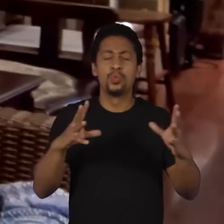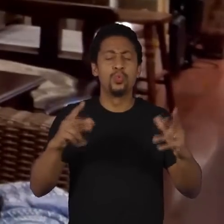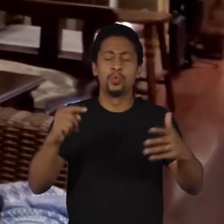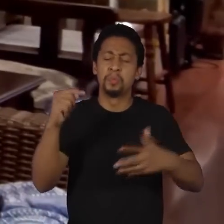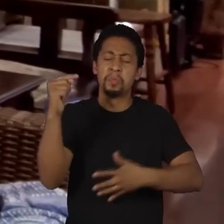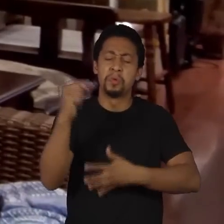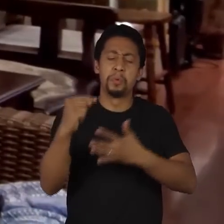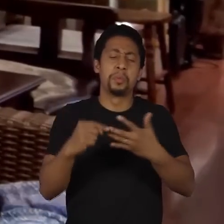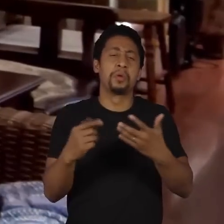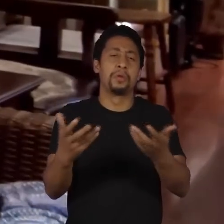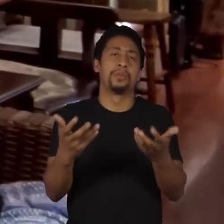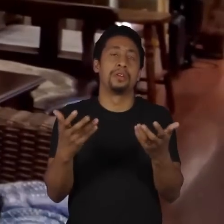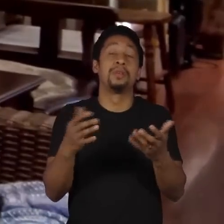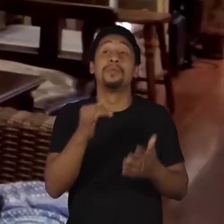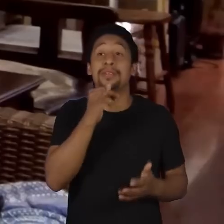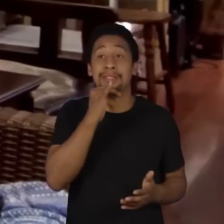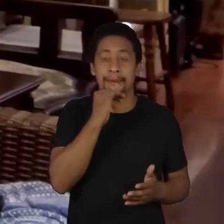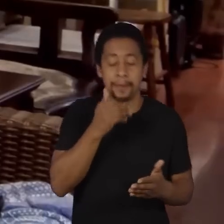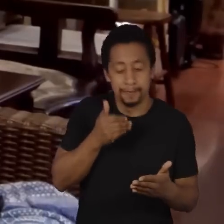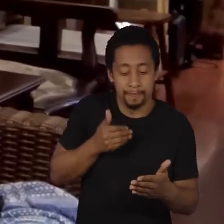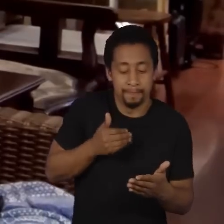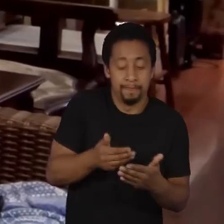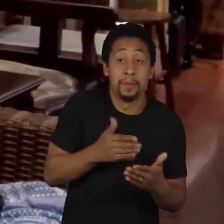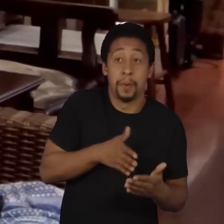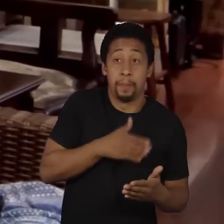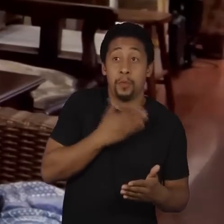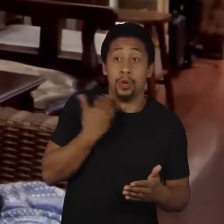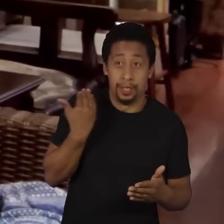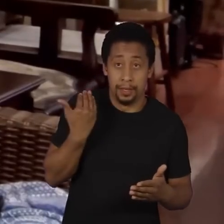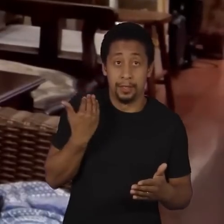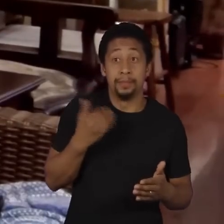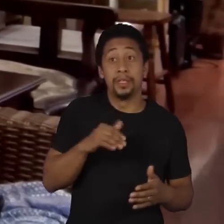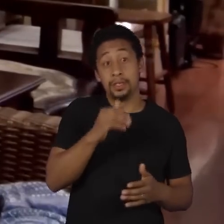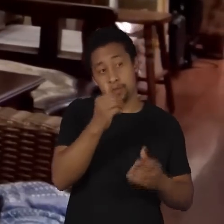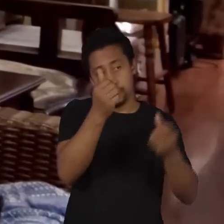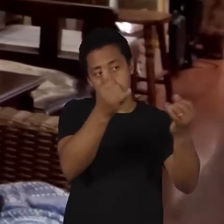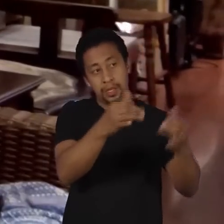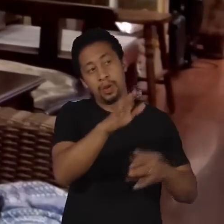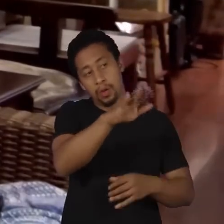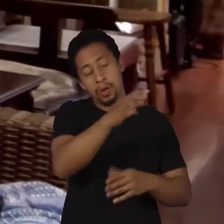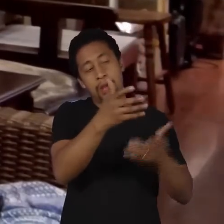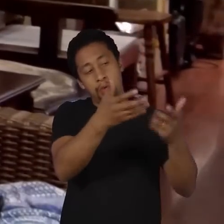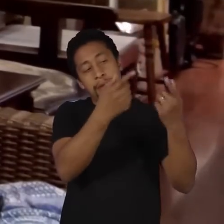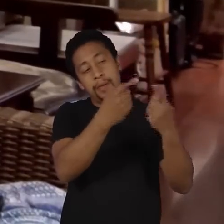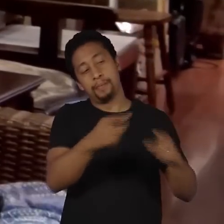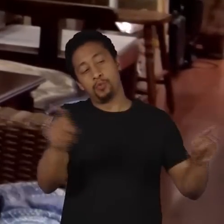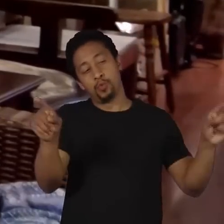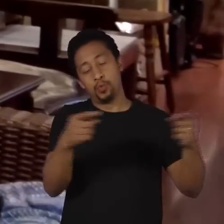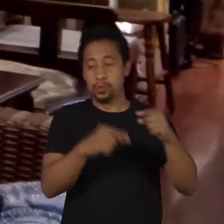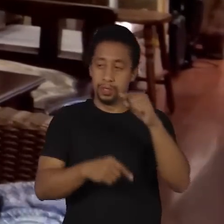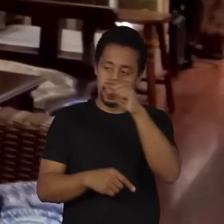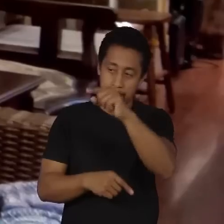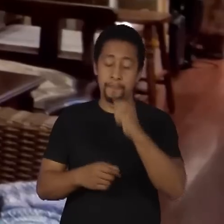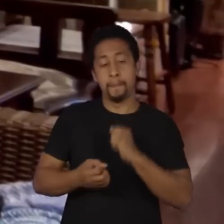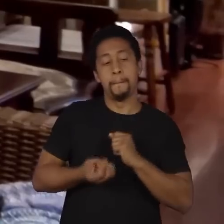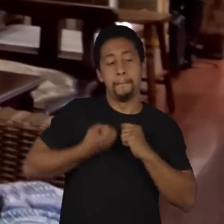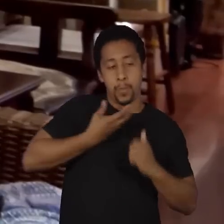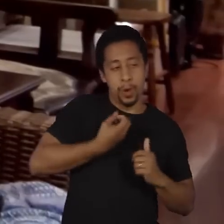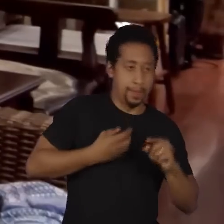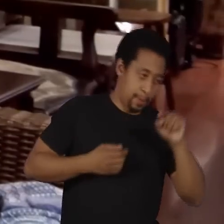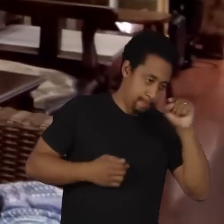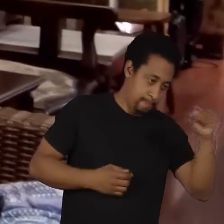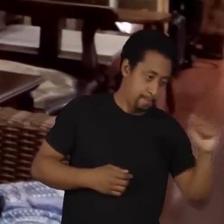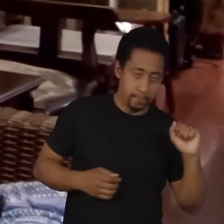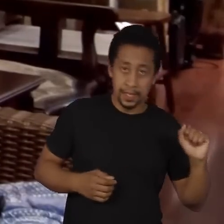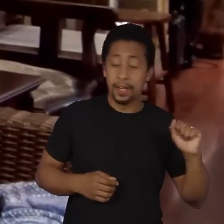eu estou para morrer. Eu falo, Luciano, quero que você cante essa música do Brecht, fale esse poema do Lorca, faça